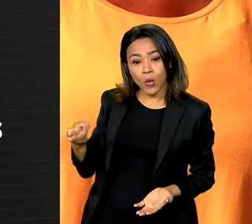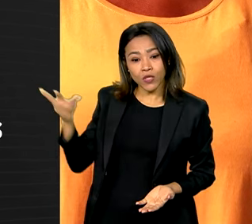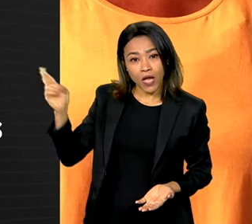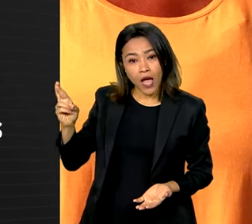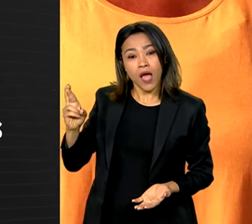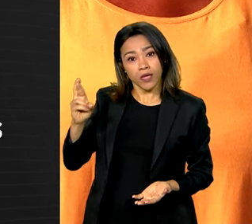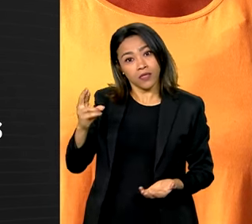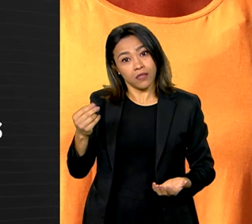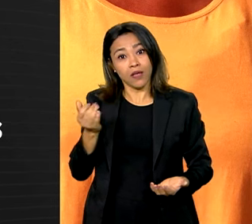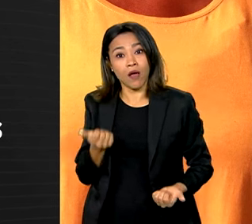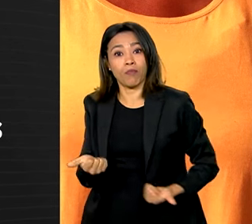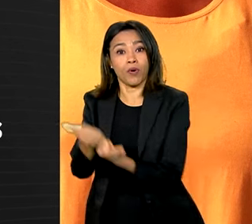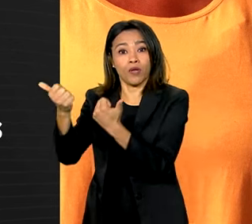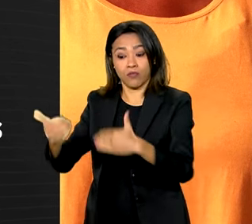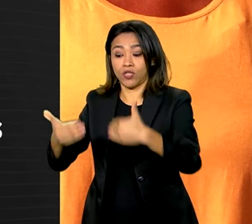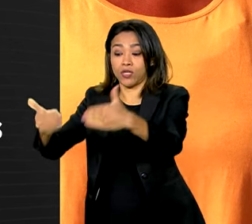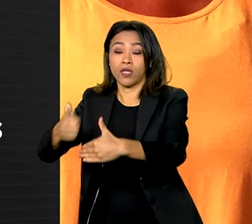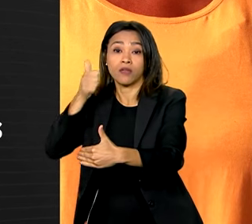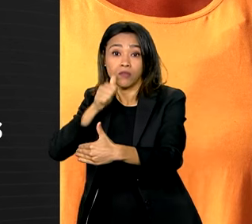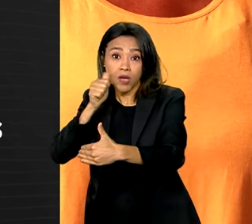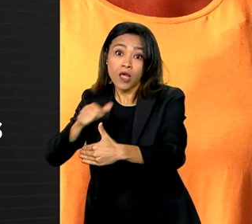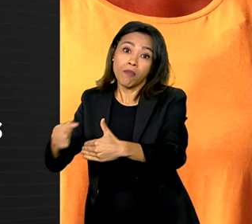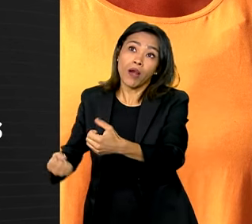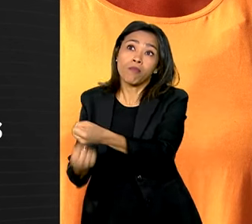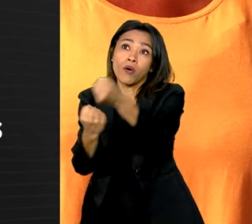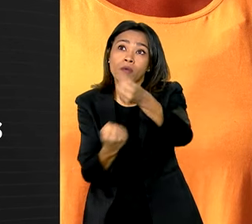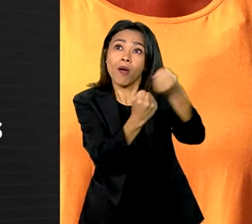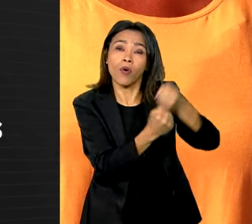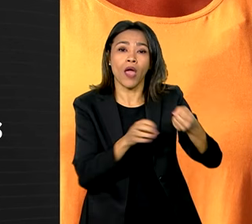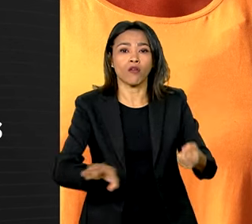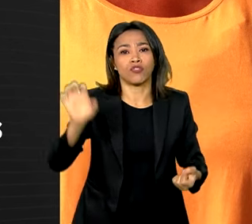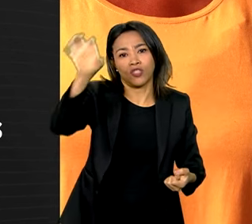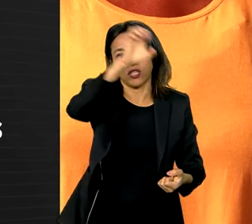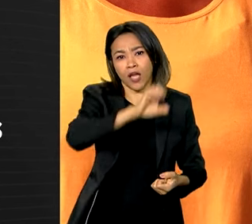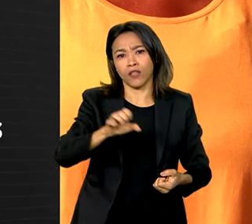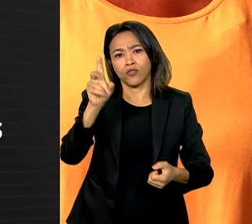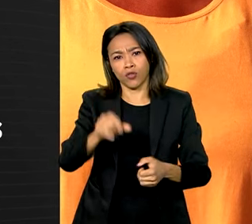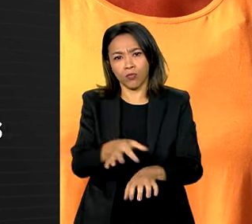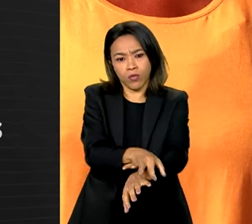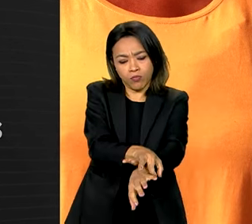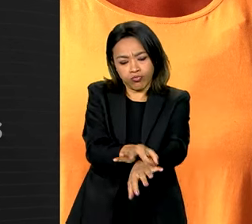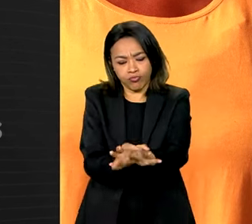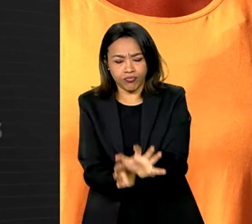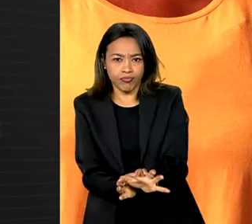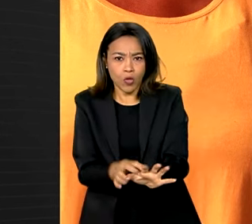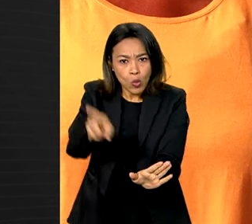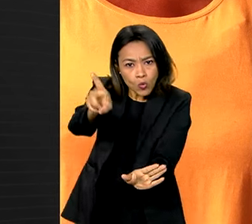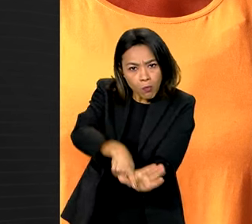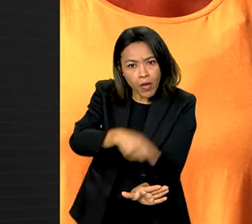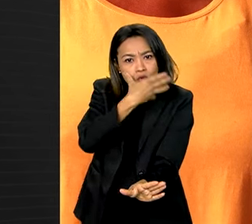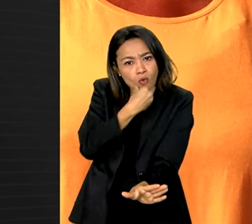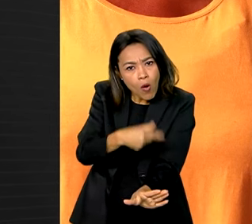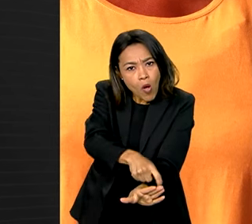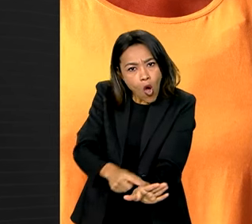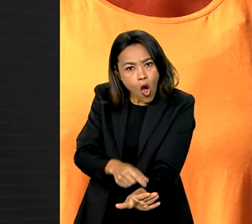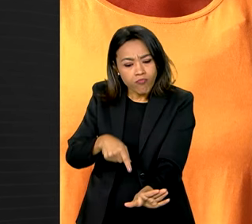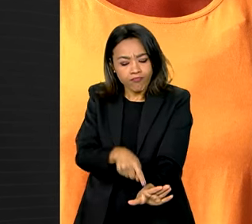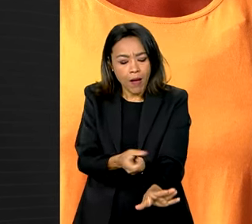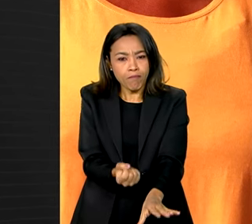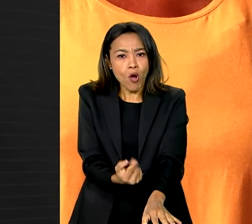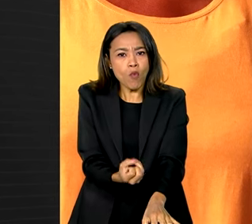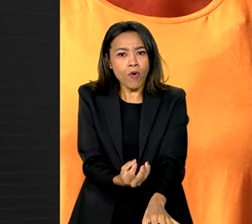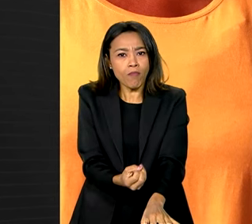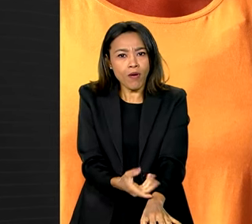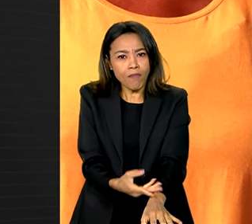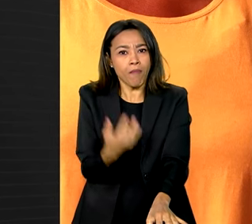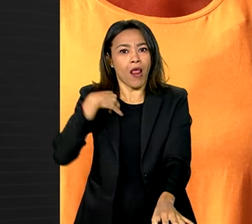para apoiar os estados com a aquisição de tornozeleiras eletrônicas. Em maio, o presidente Lula sancionou a